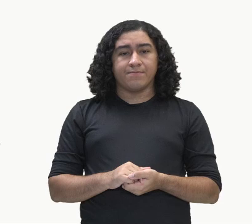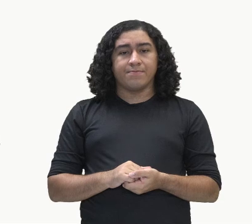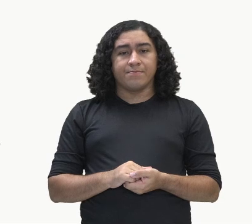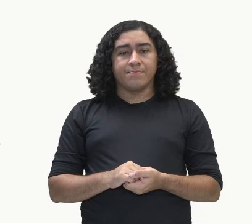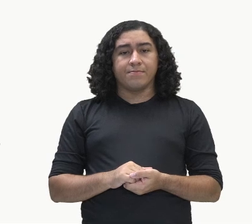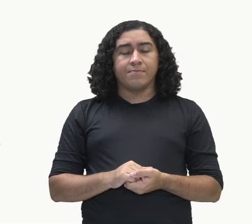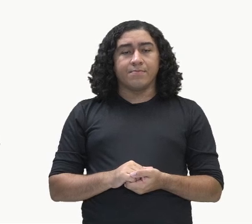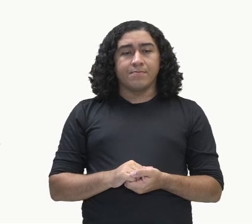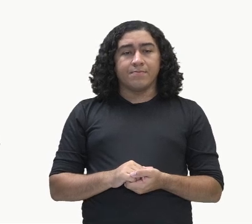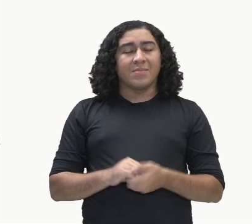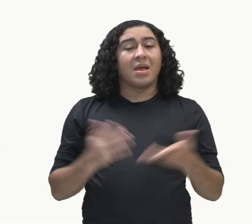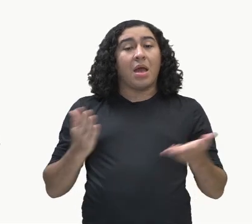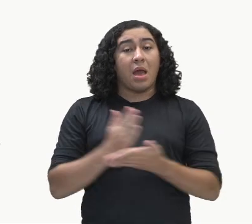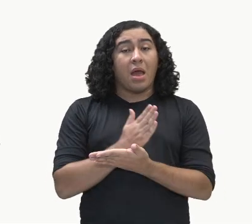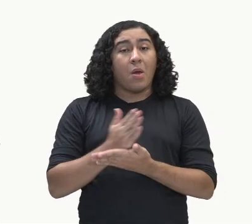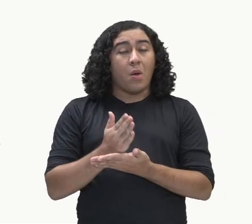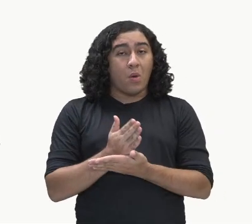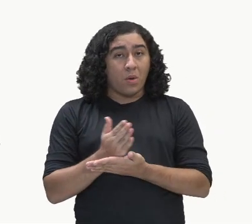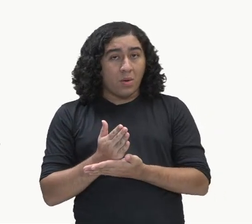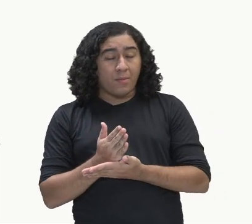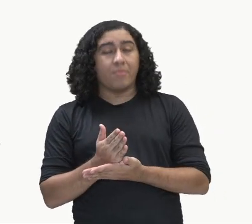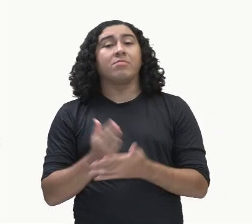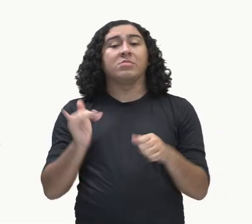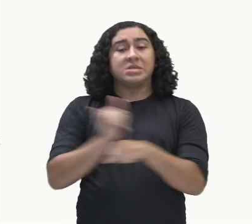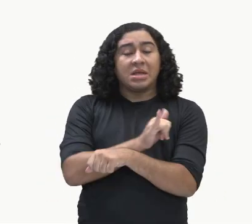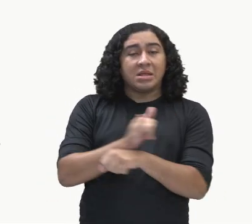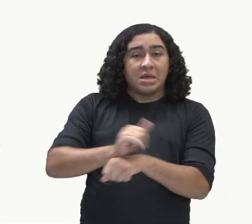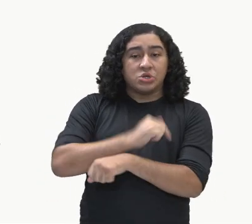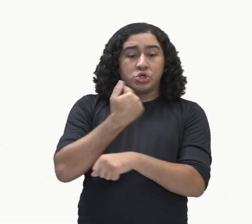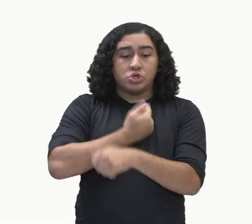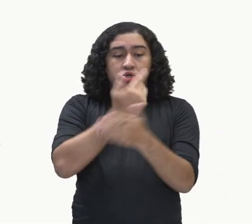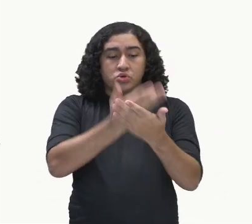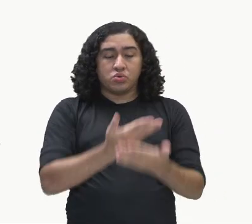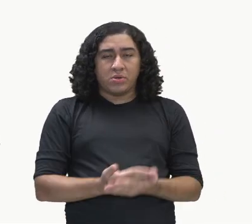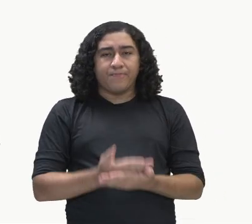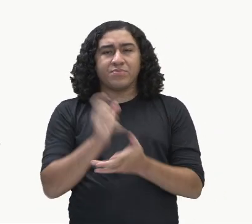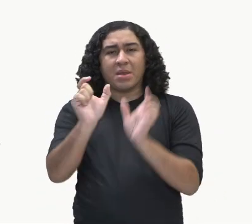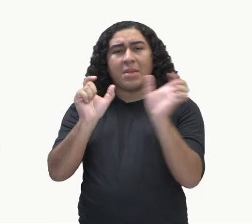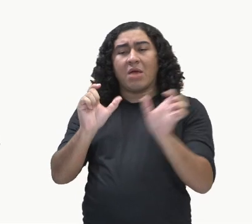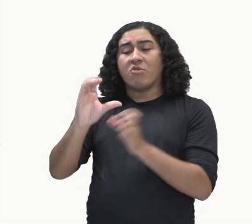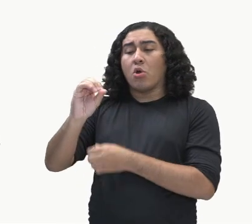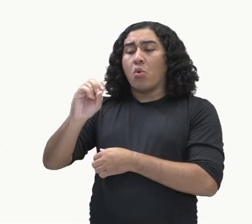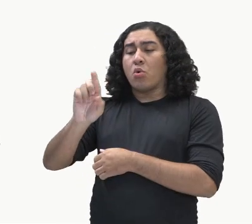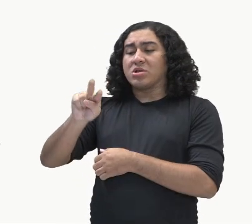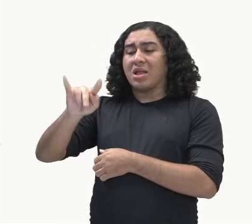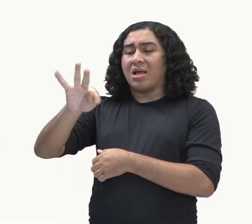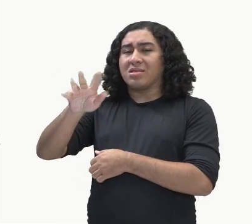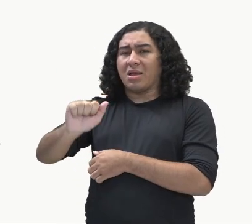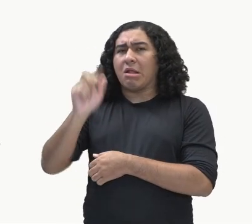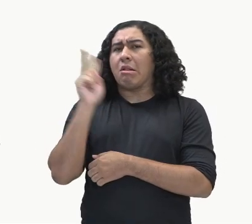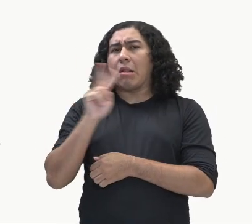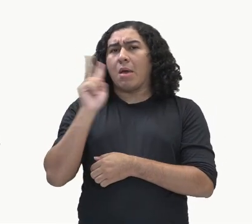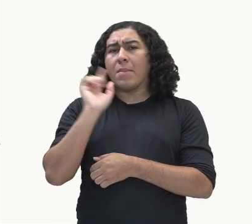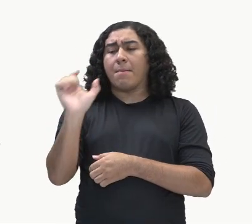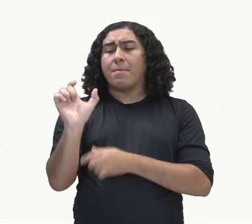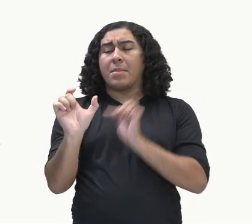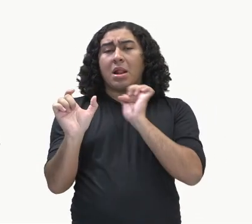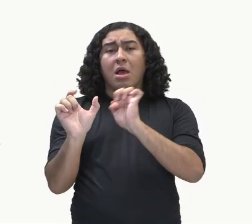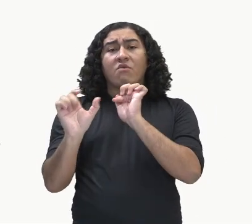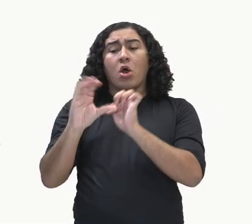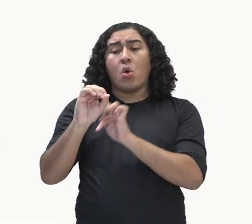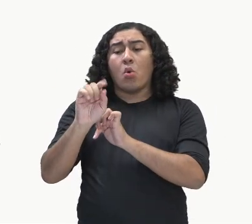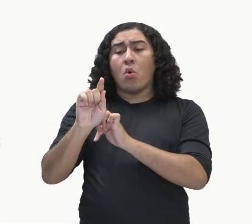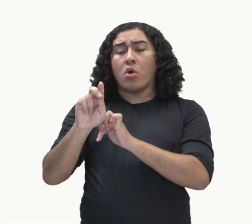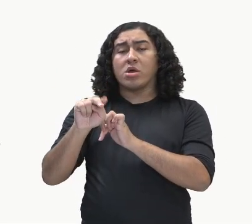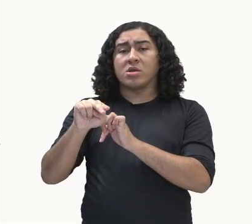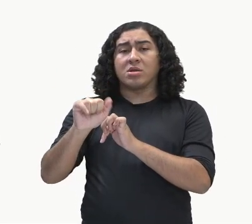agora, que são as palavras cognatas. Nós já vimos antes essa estratégia. Lembram-se o que são as palavras